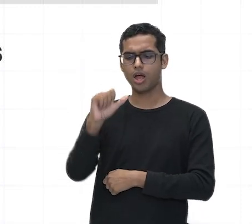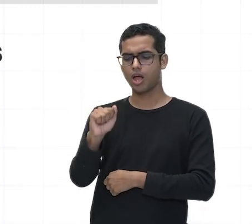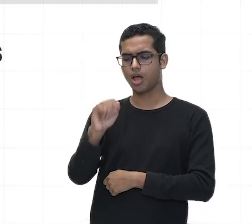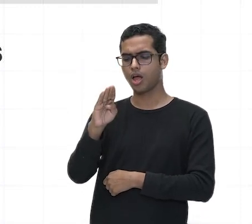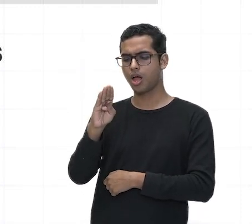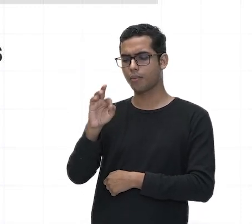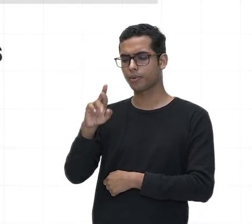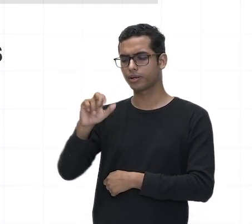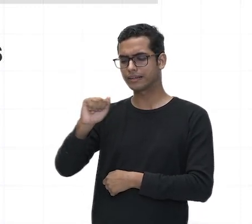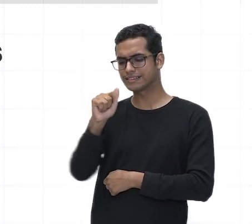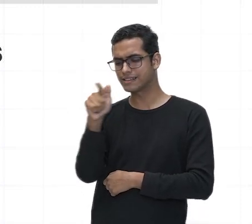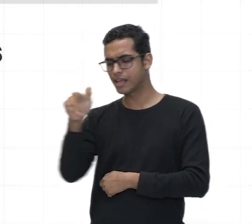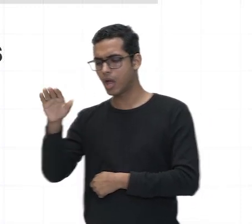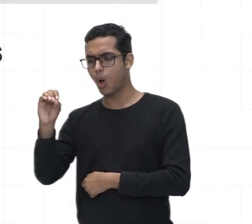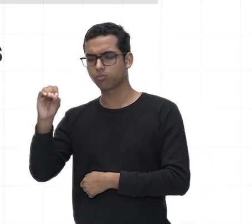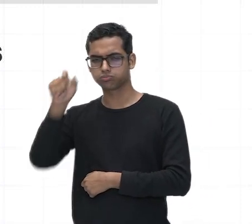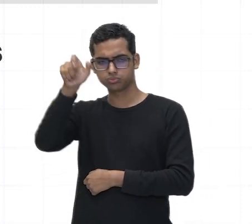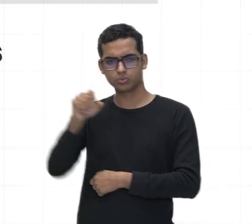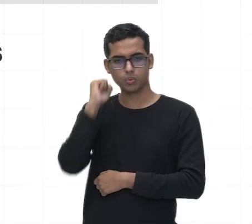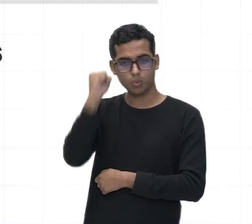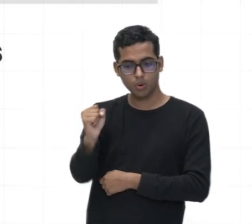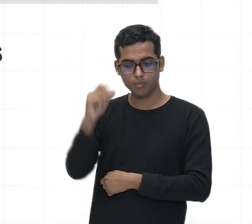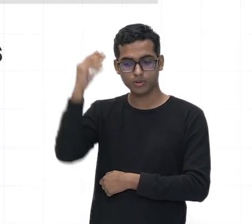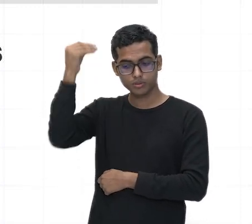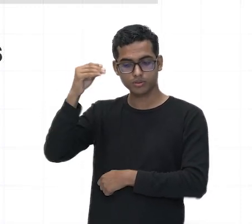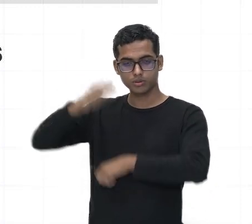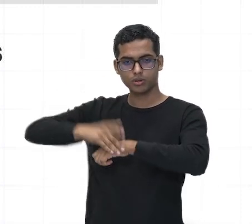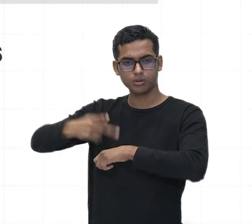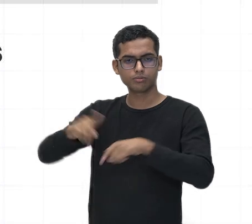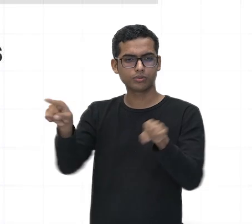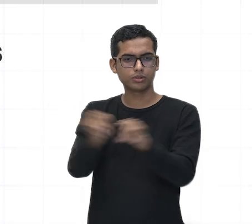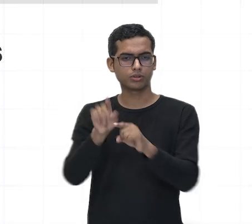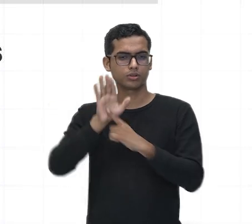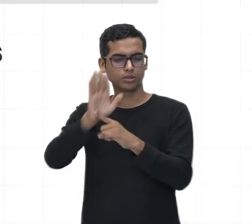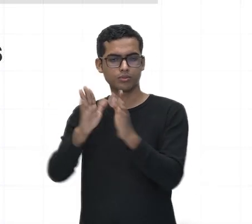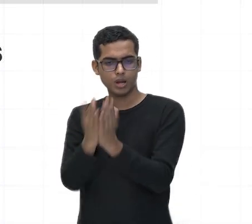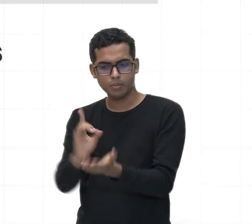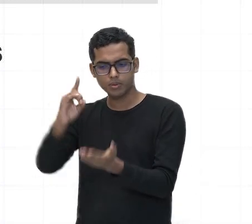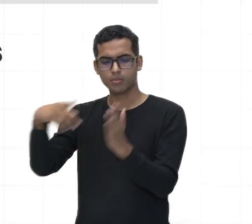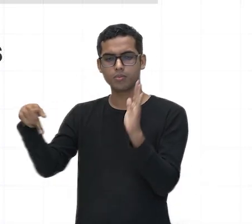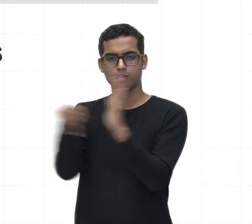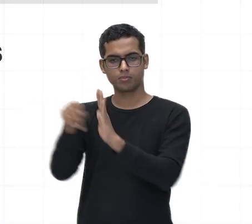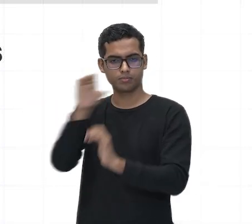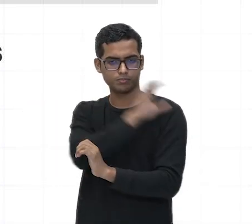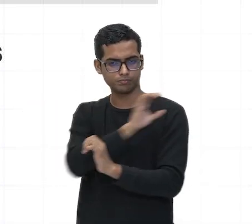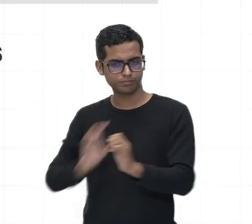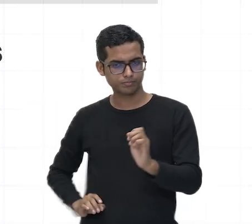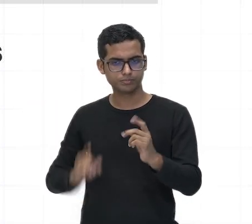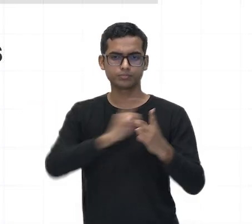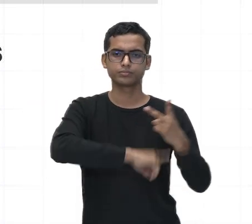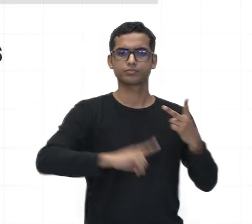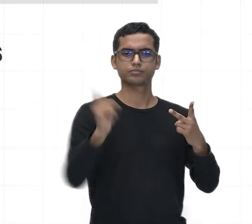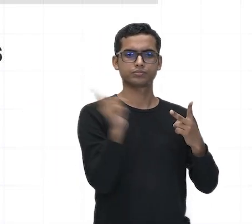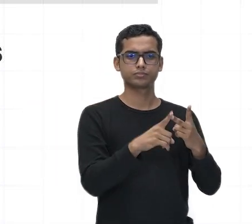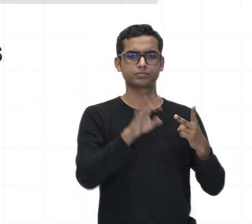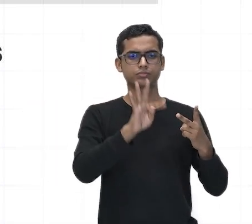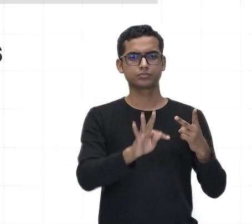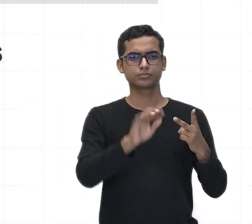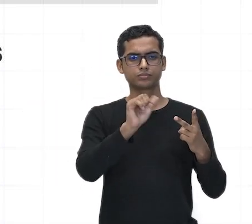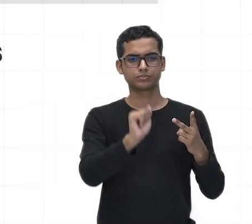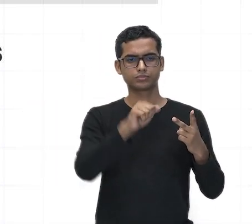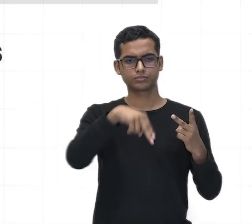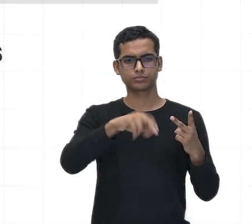religiões, manifestadas pela Tanakh e pela Bíblia, né, há várias passagens nesses